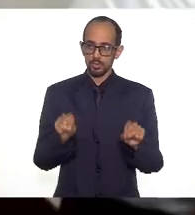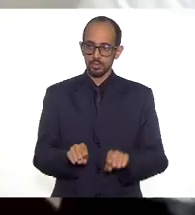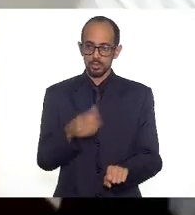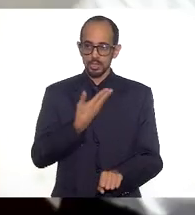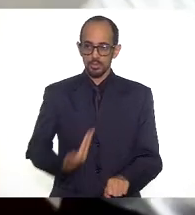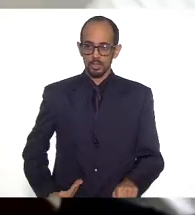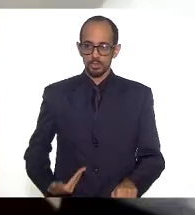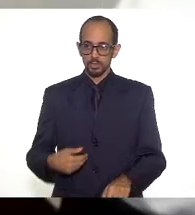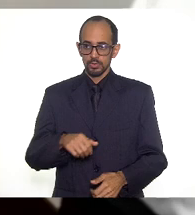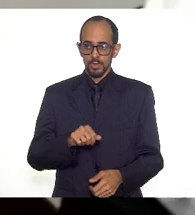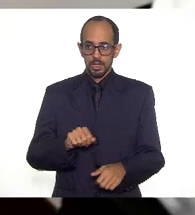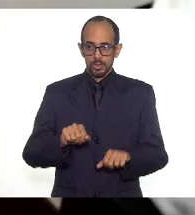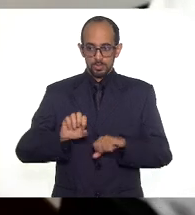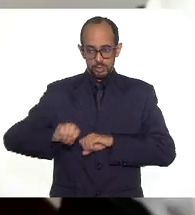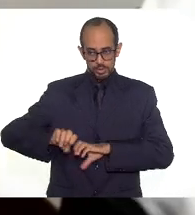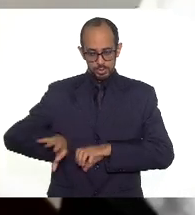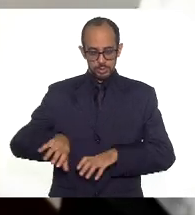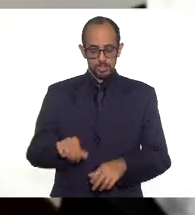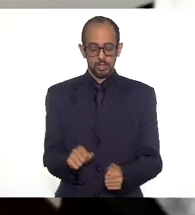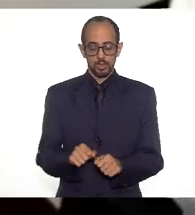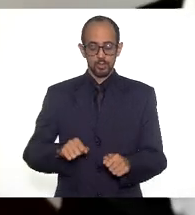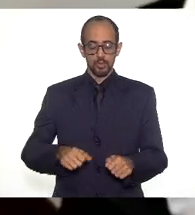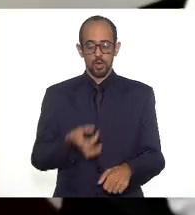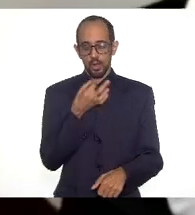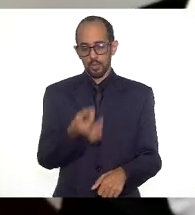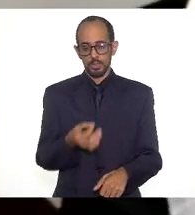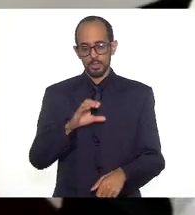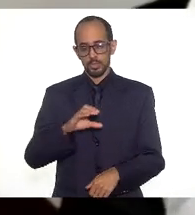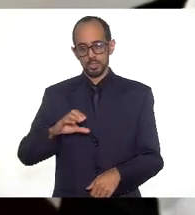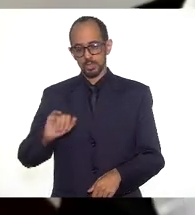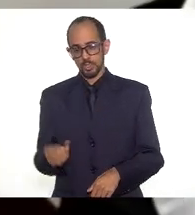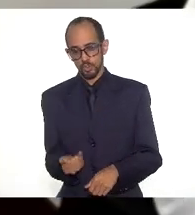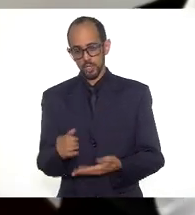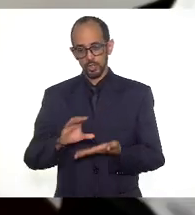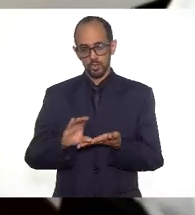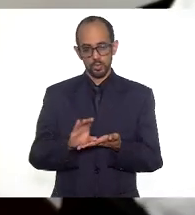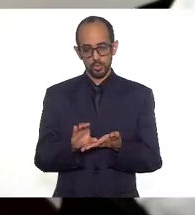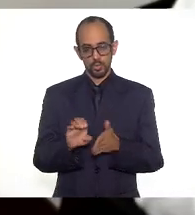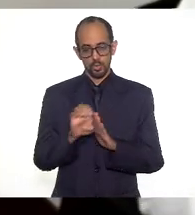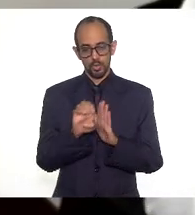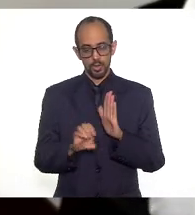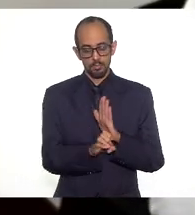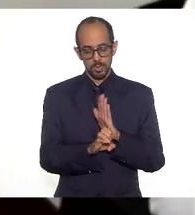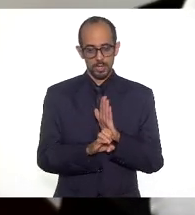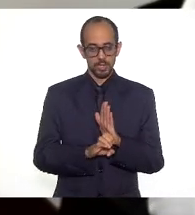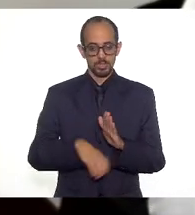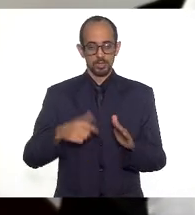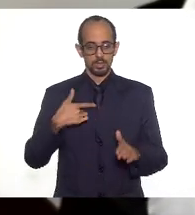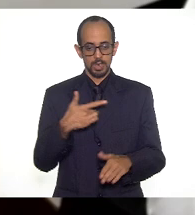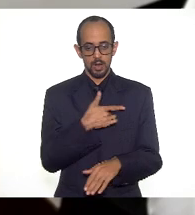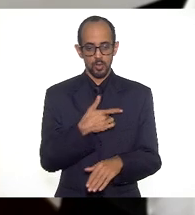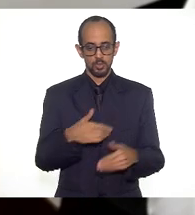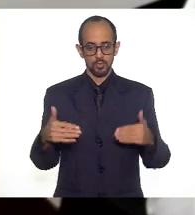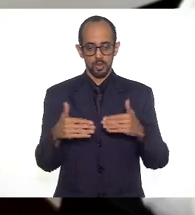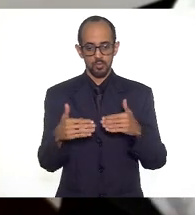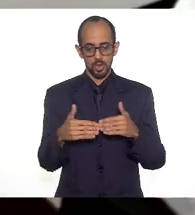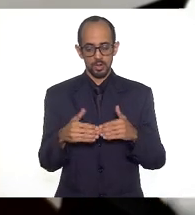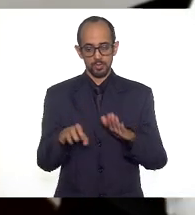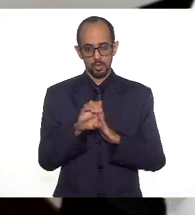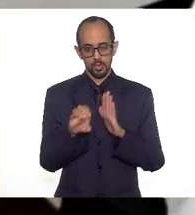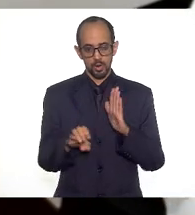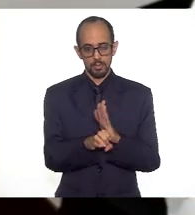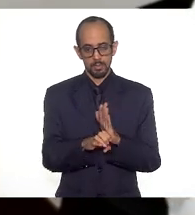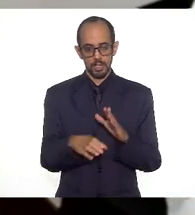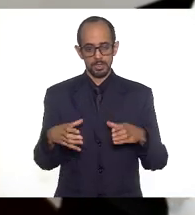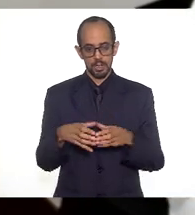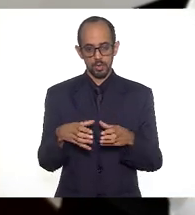Rio de Janeiro. Pareceres da Comissão de Constituição e Justiça pela condicionalidade com emendas de saúde favorável com as emendas da